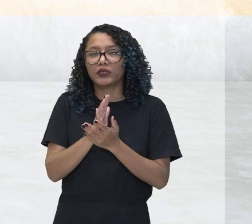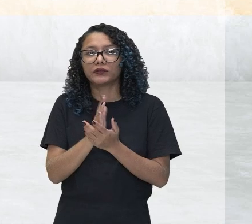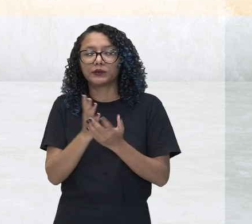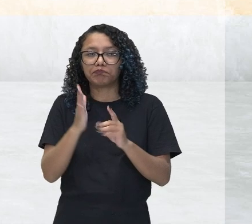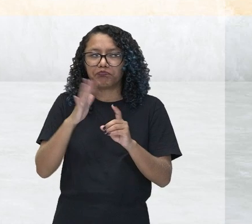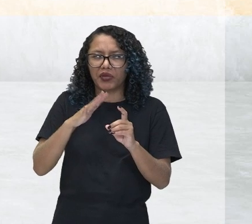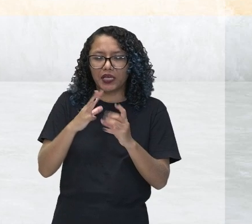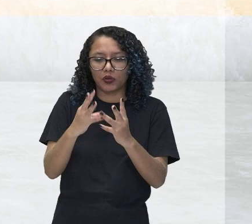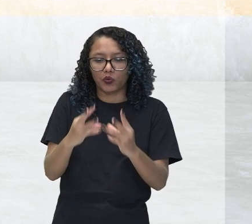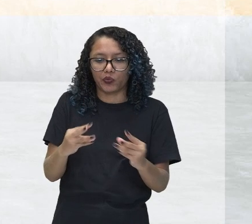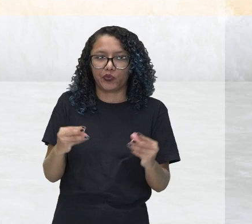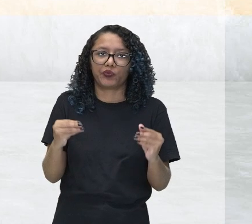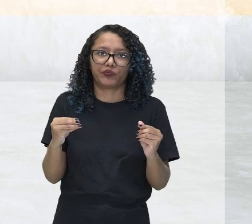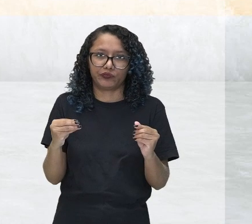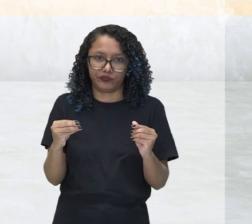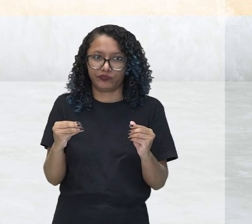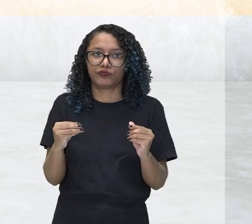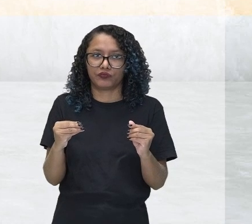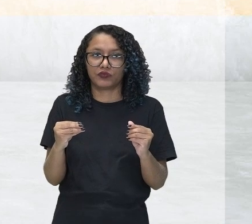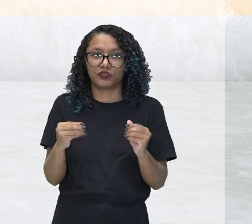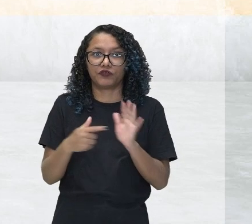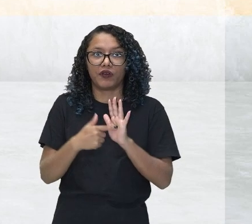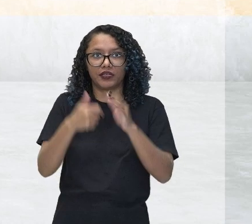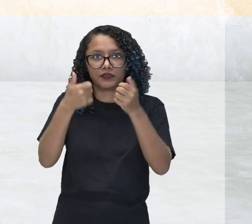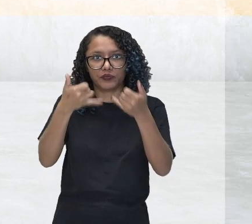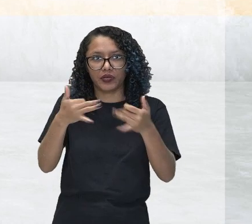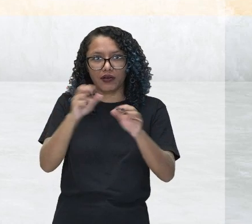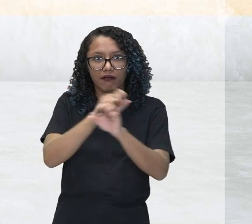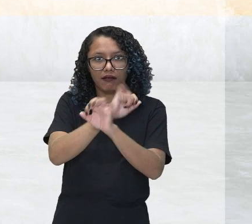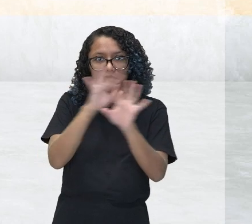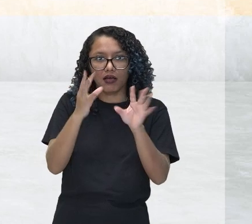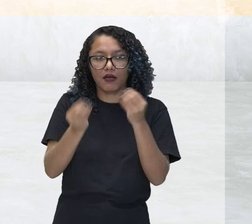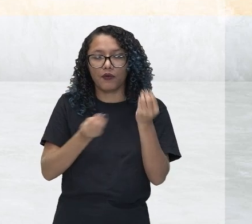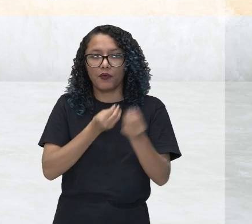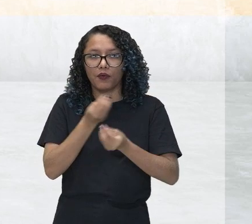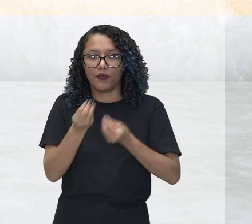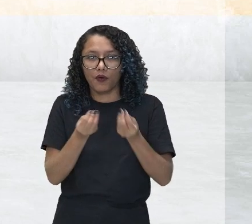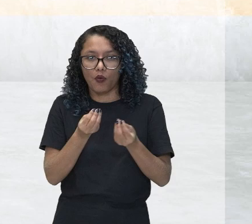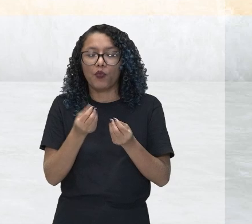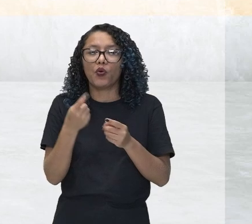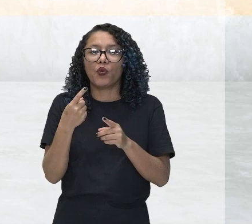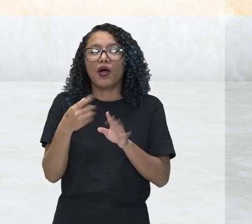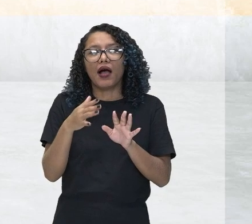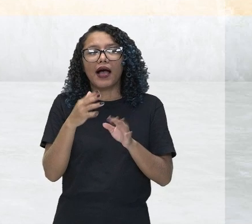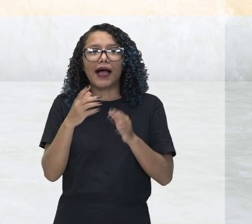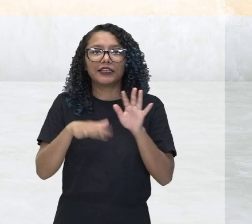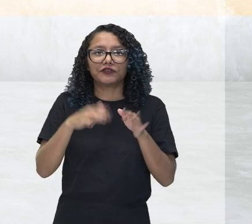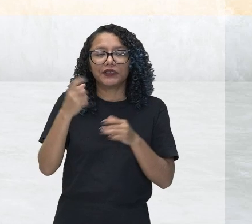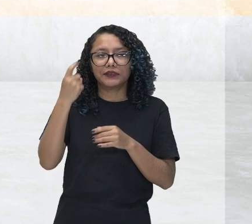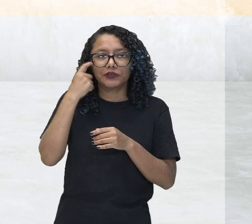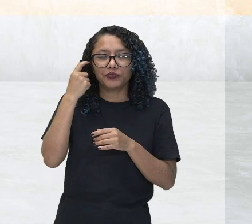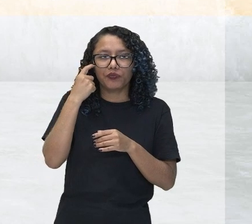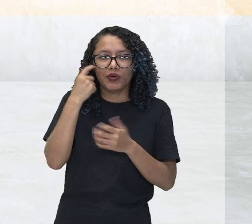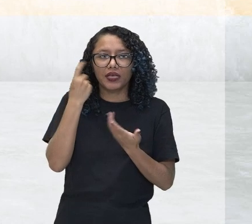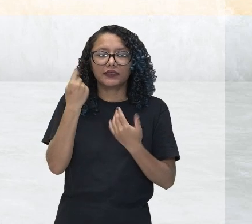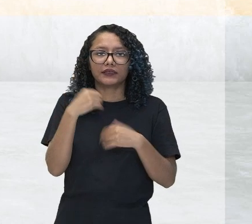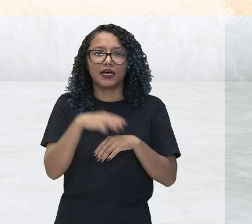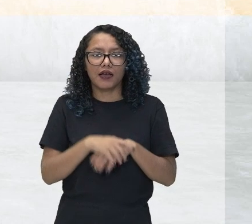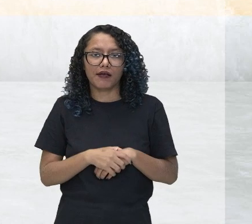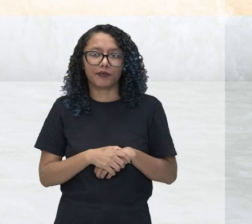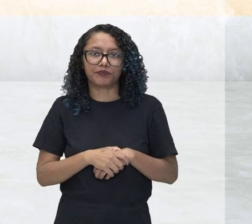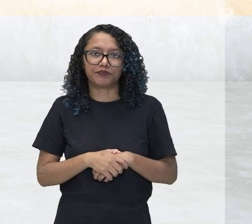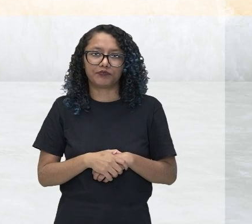nós pensamos quando falamos de cultura é que a cultura está ligada com os livros. Uma pessoa